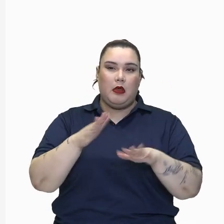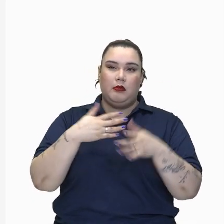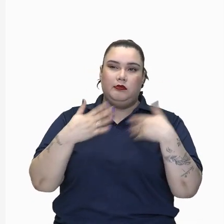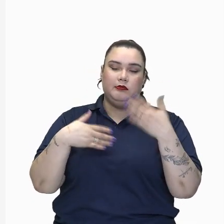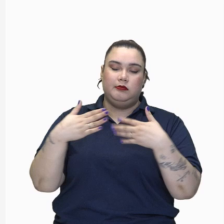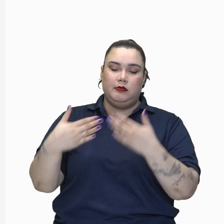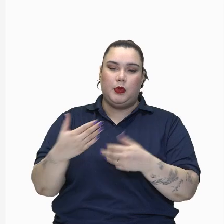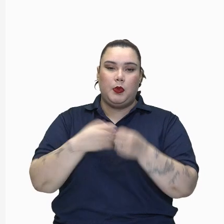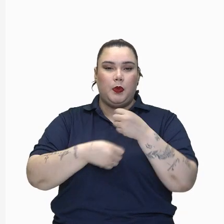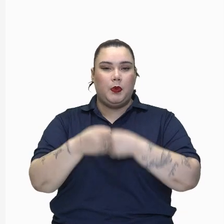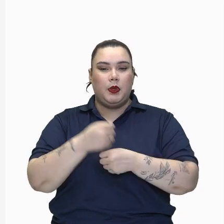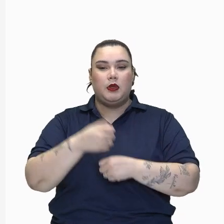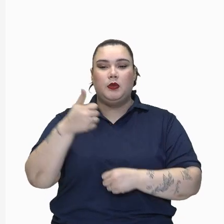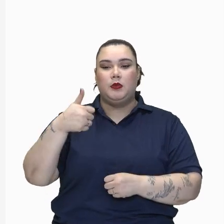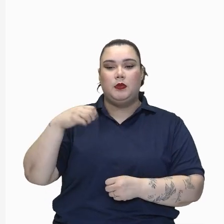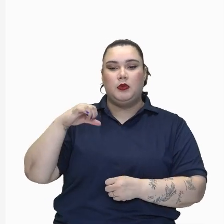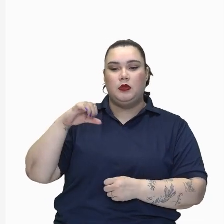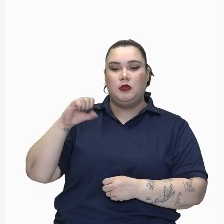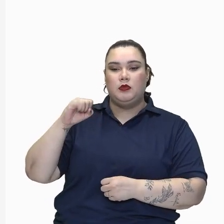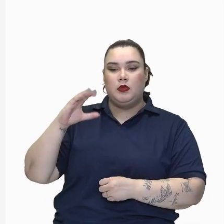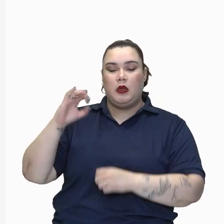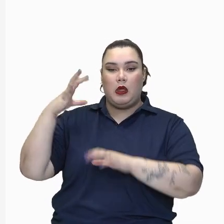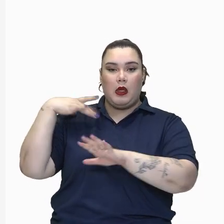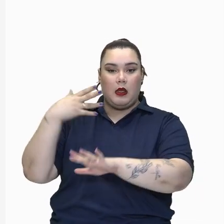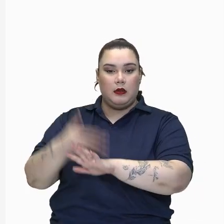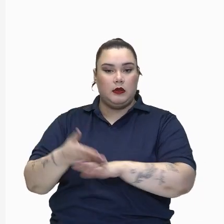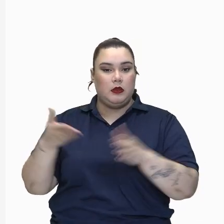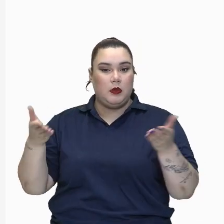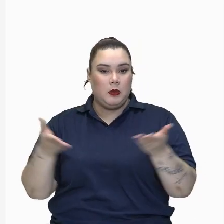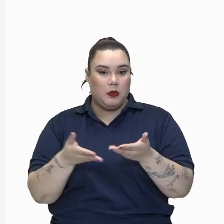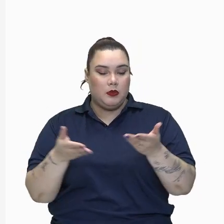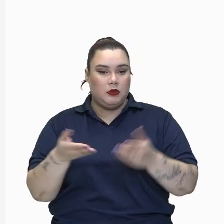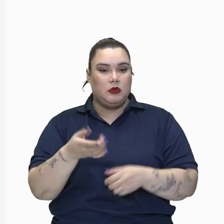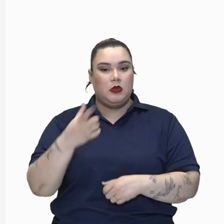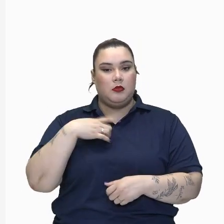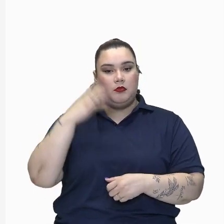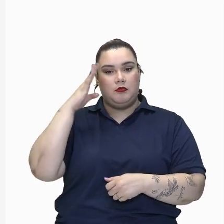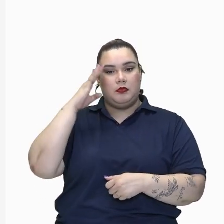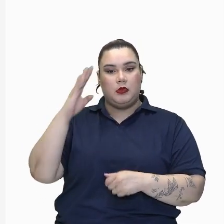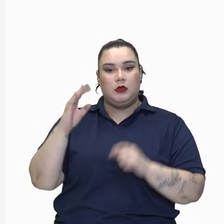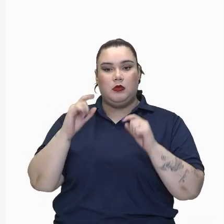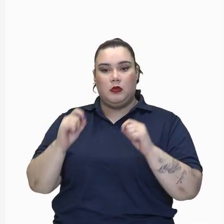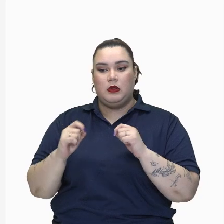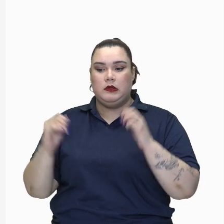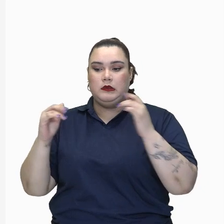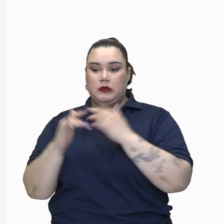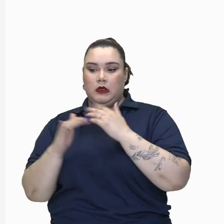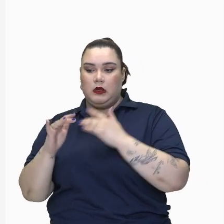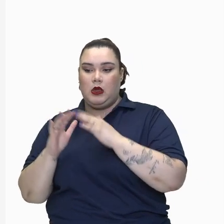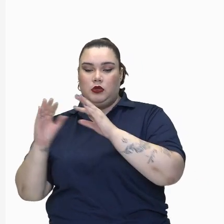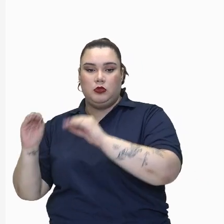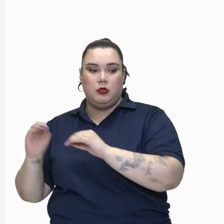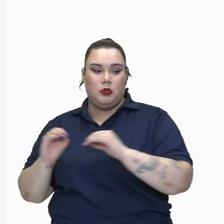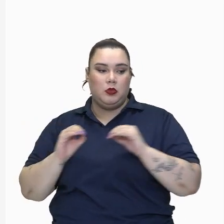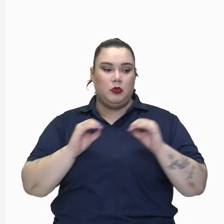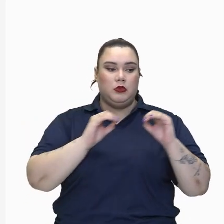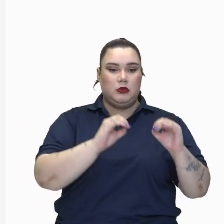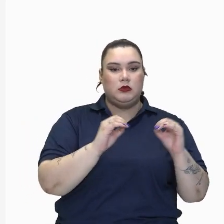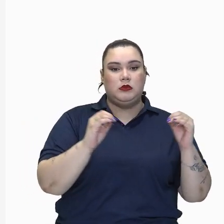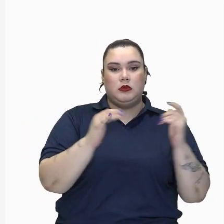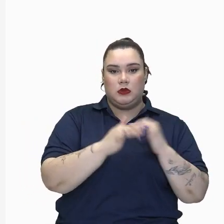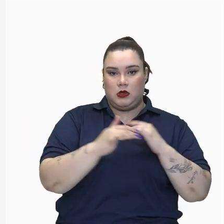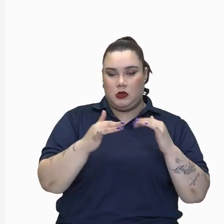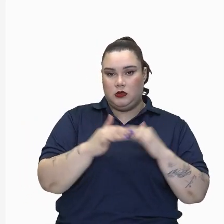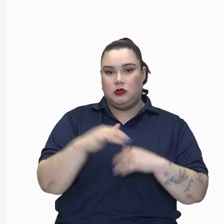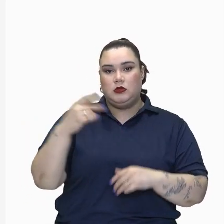e aí, nos dias atuais, nós temos esse predomínio da migração urbana, que é dentro de uma mesma